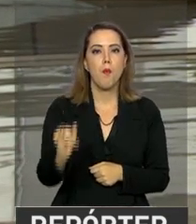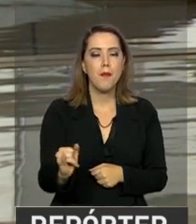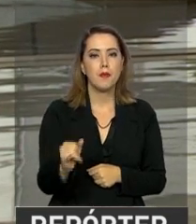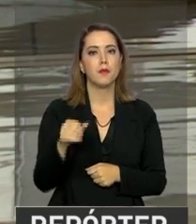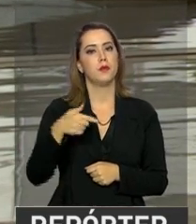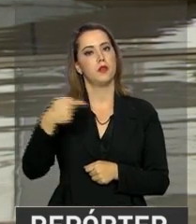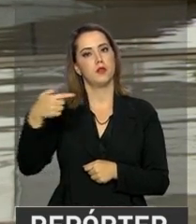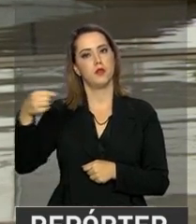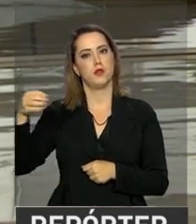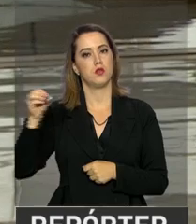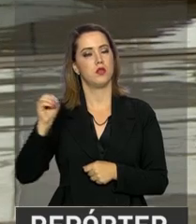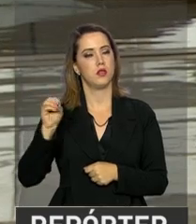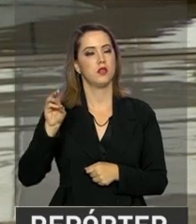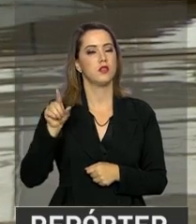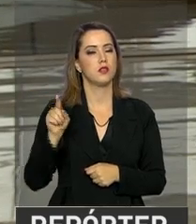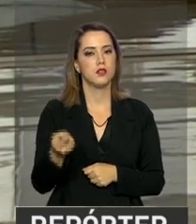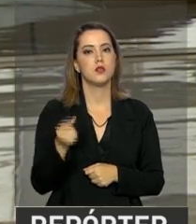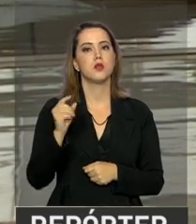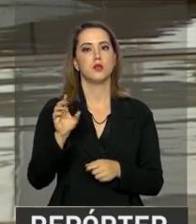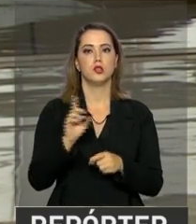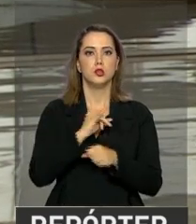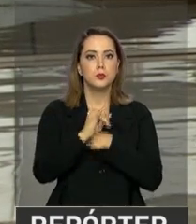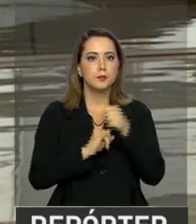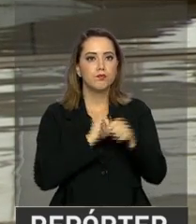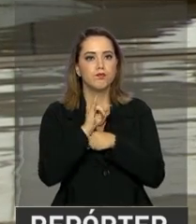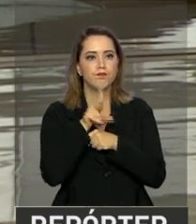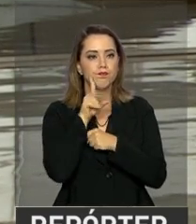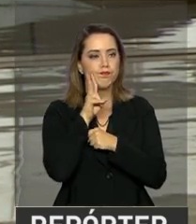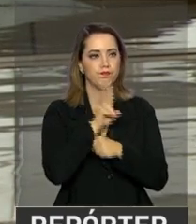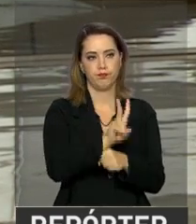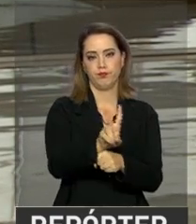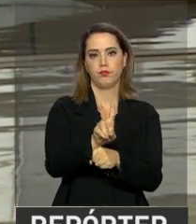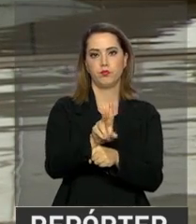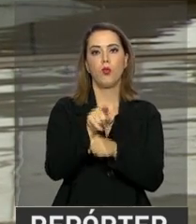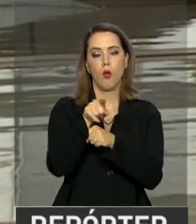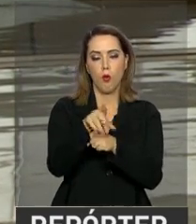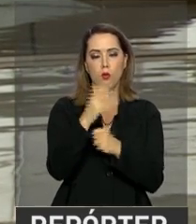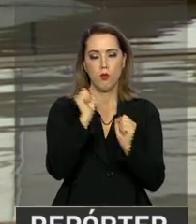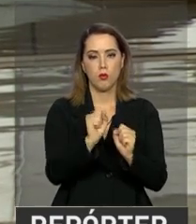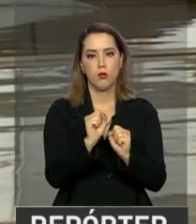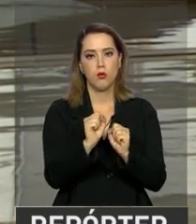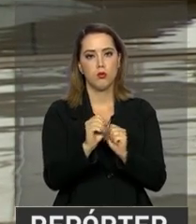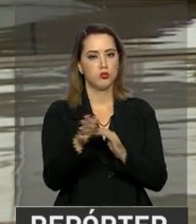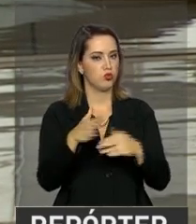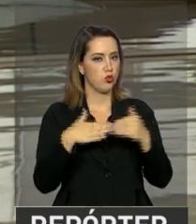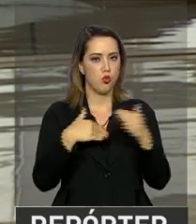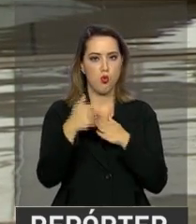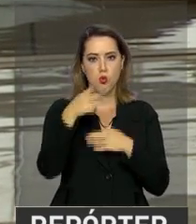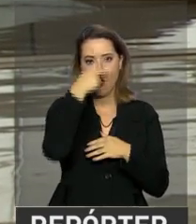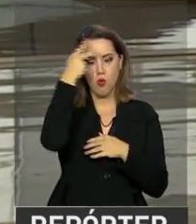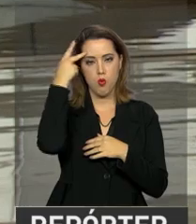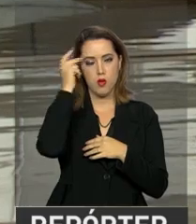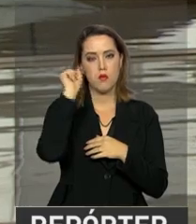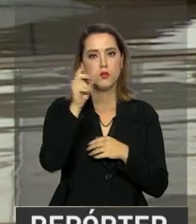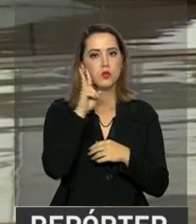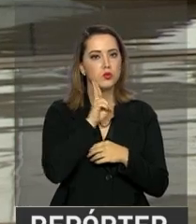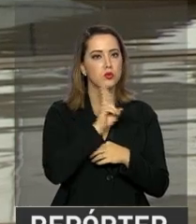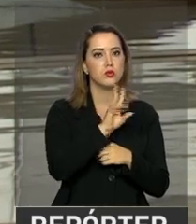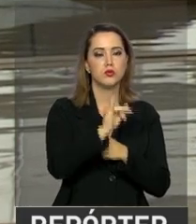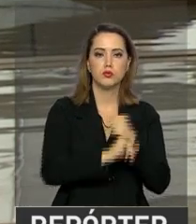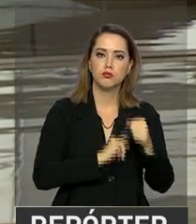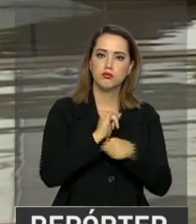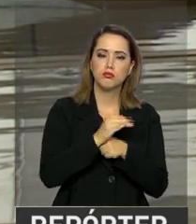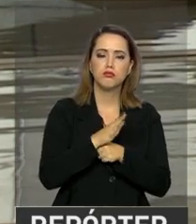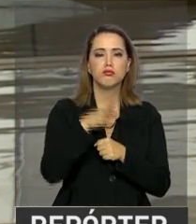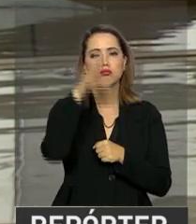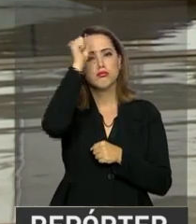acessos. O Portal da Transparência permite a qualquer cidadão brasileiro, por meio meio da internet, aprender e